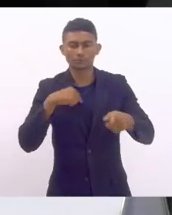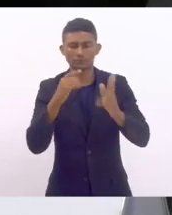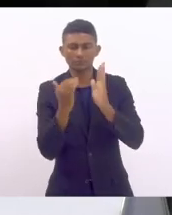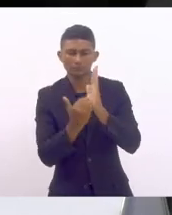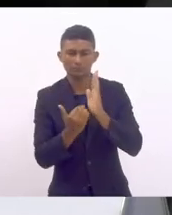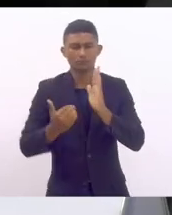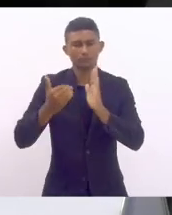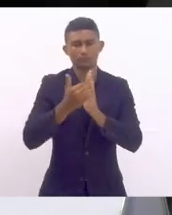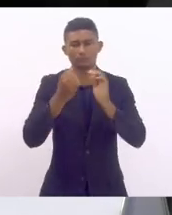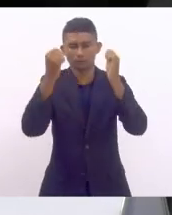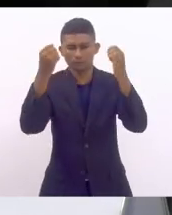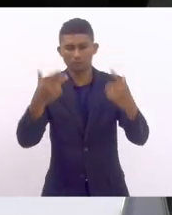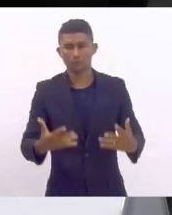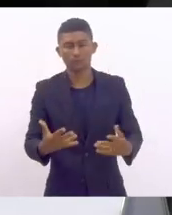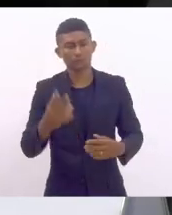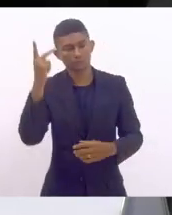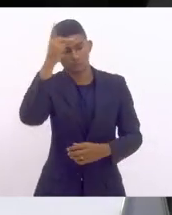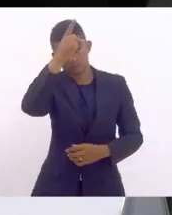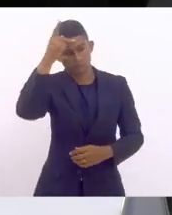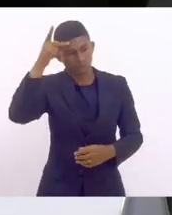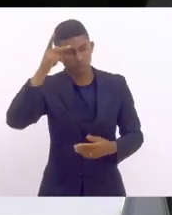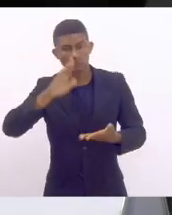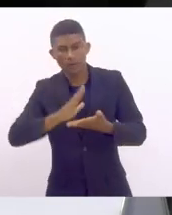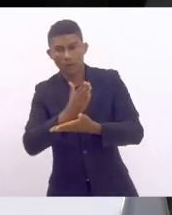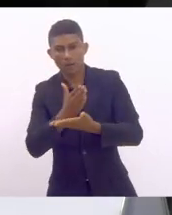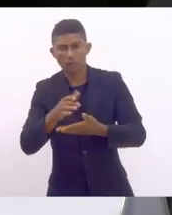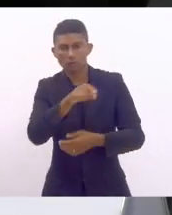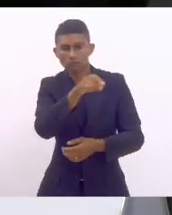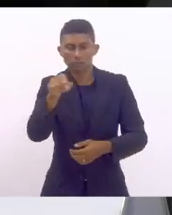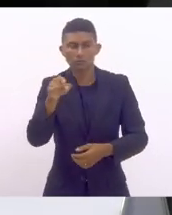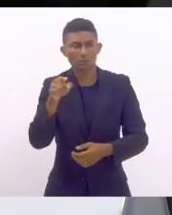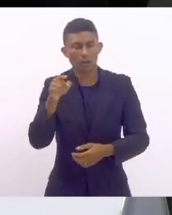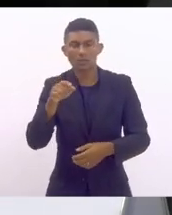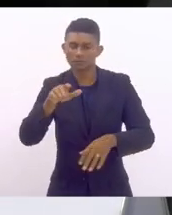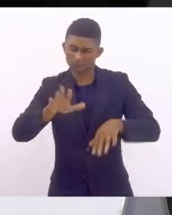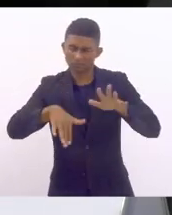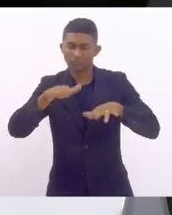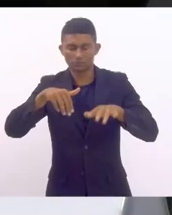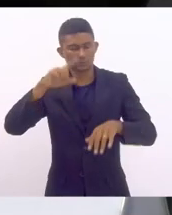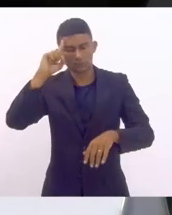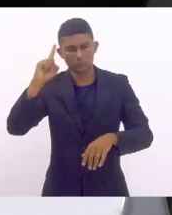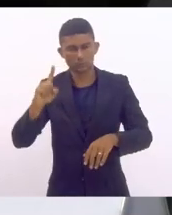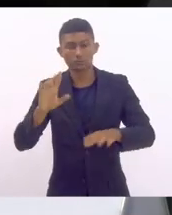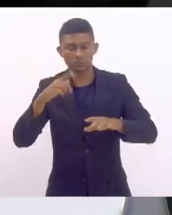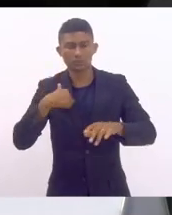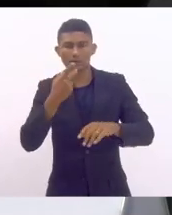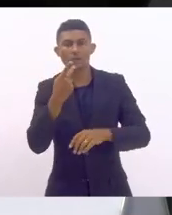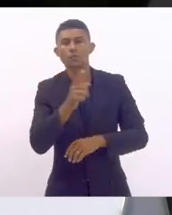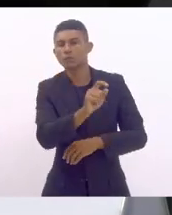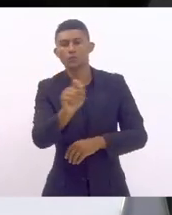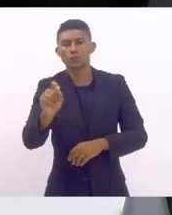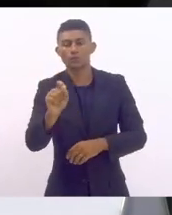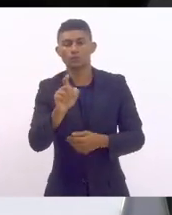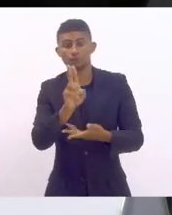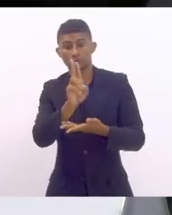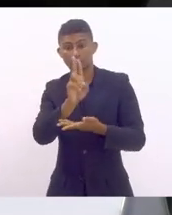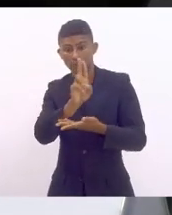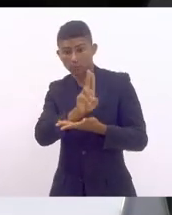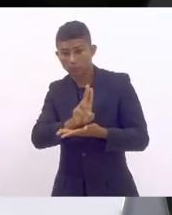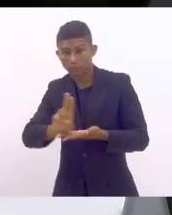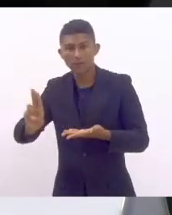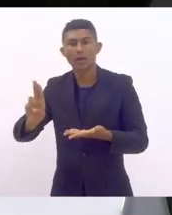algumas das pessoas que ainda não tem o tido essa perspectiva mas eu gosto de me chamar atenção que universidades